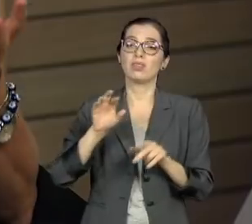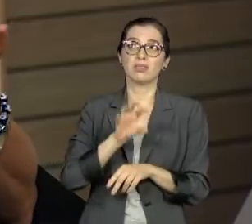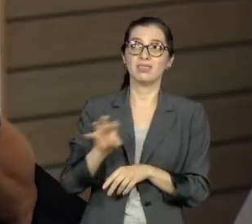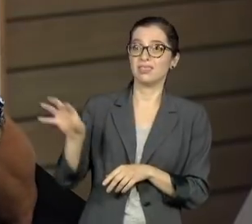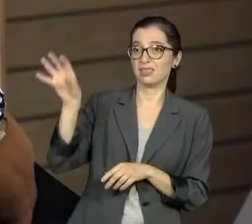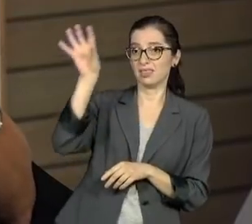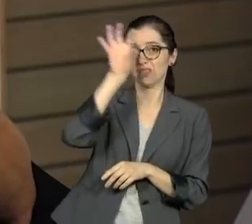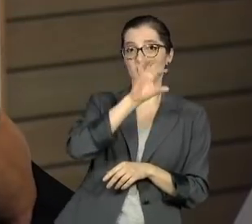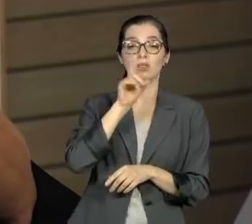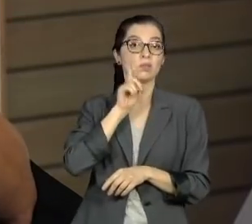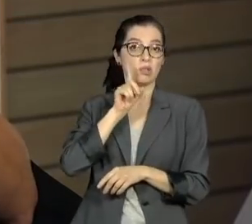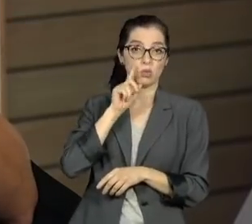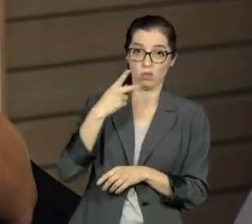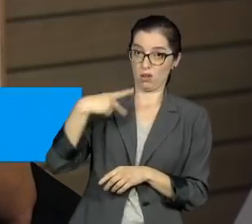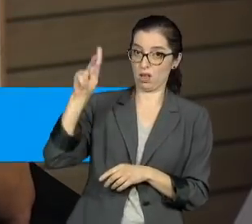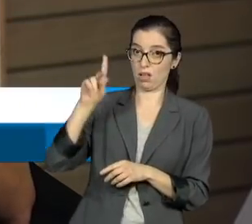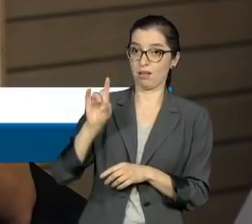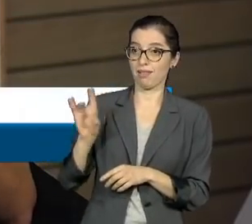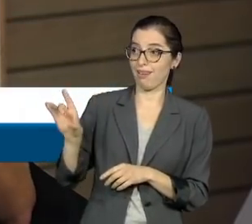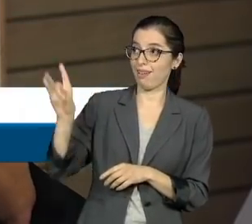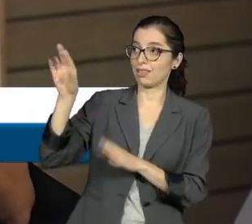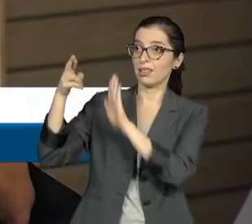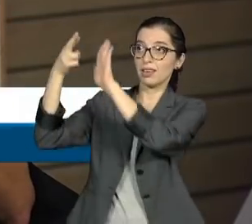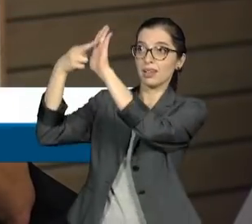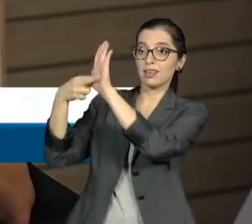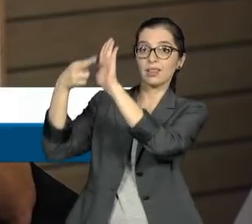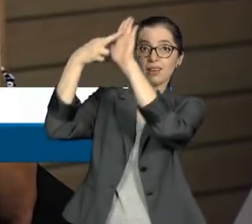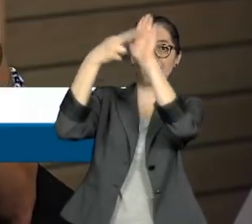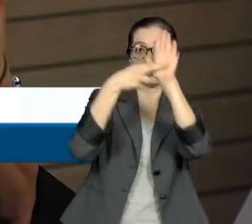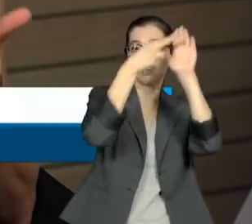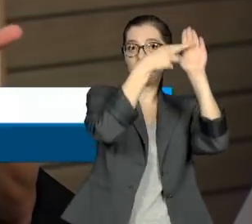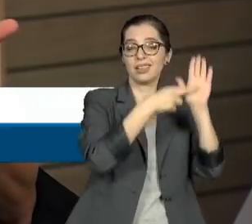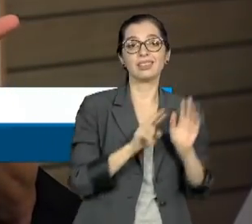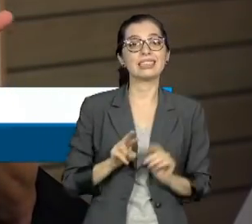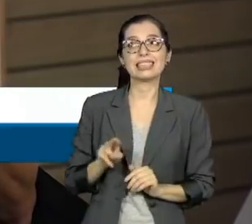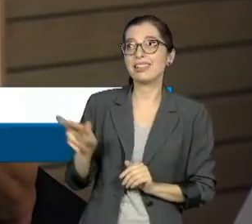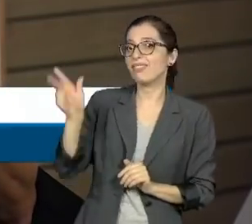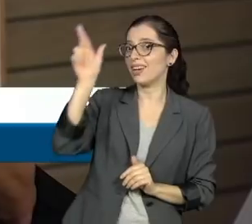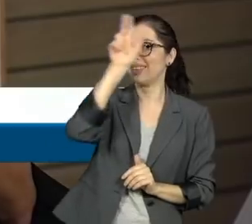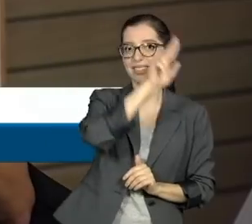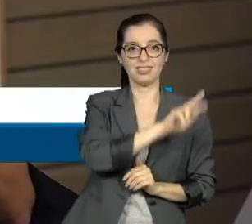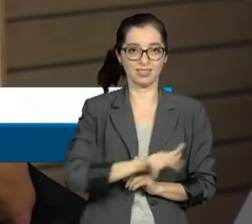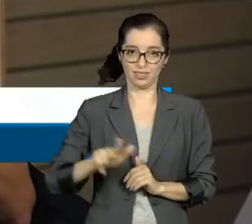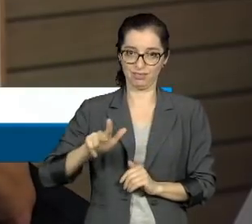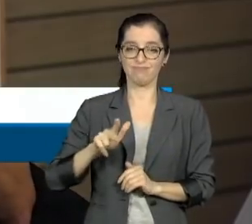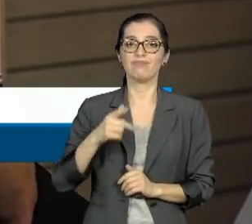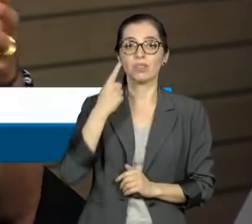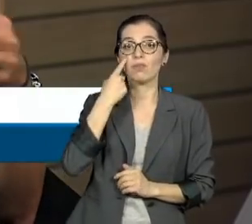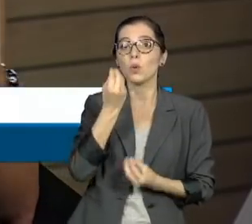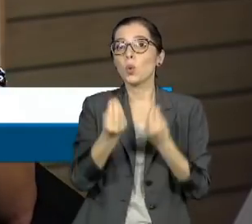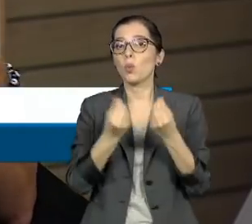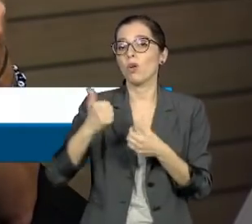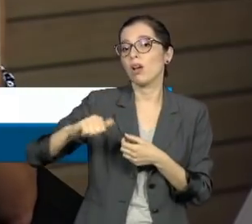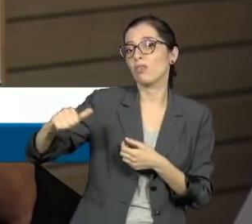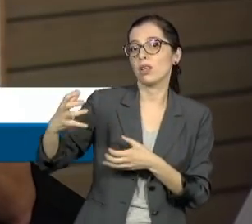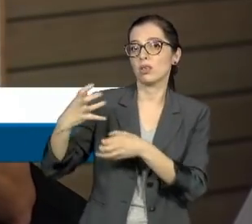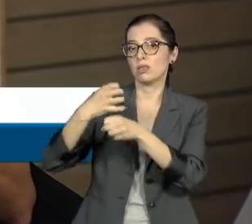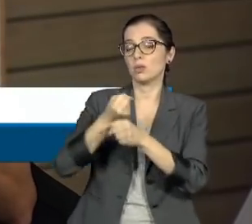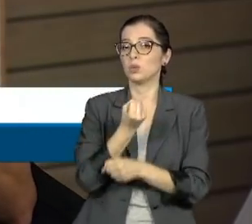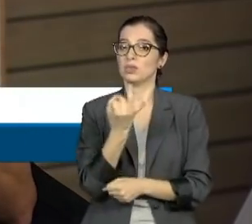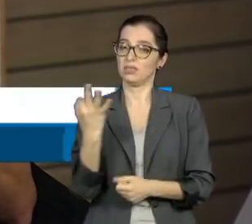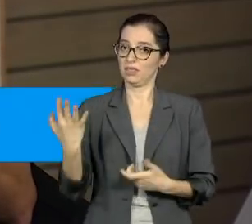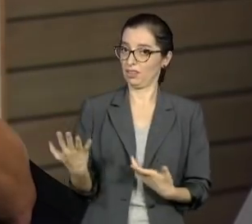determinou regras ali com os juízes locais até quando eles consideram os votos, né? Então na Pensilvânia